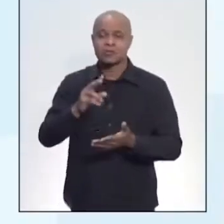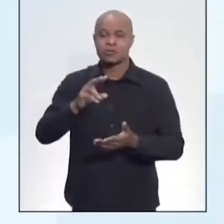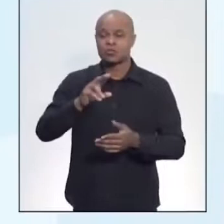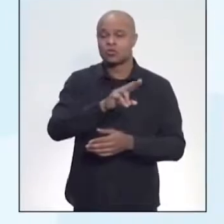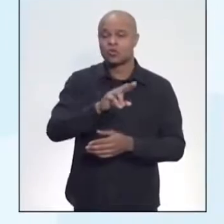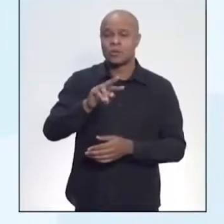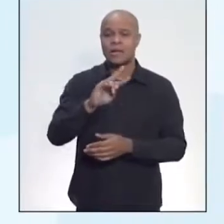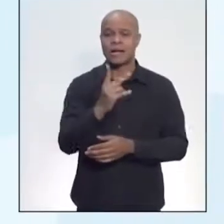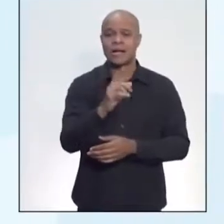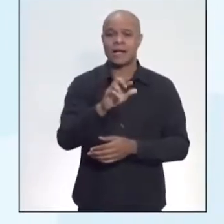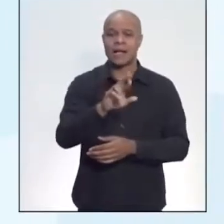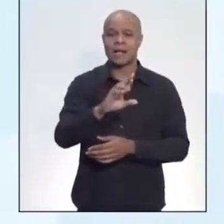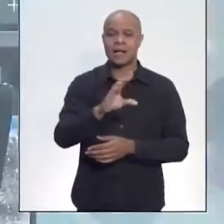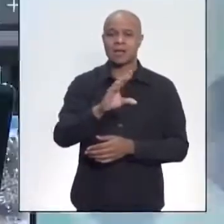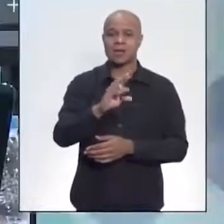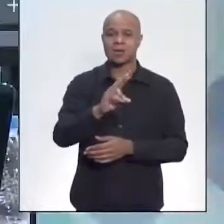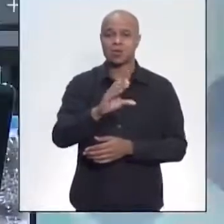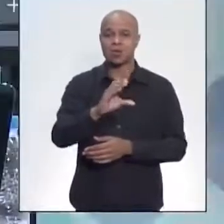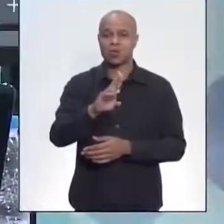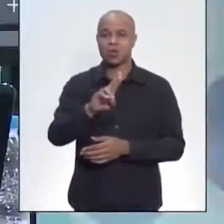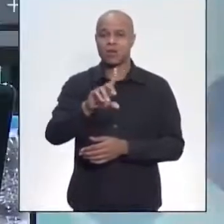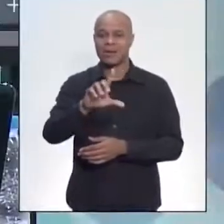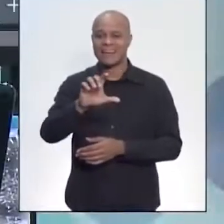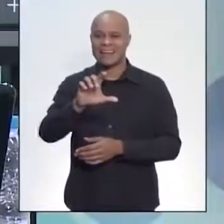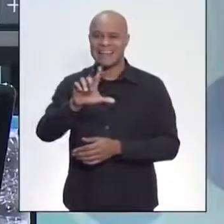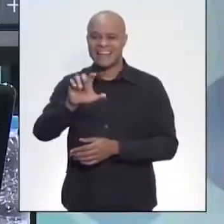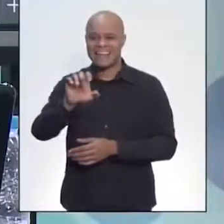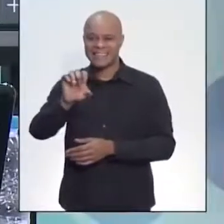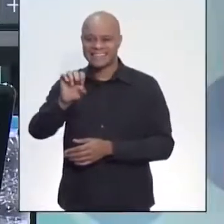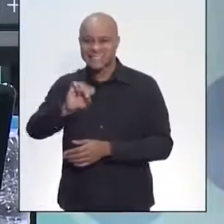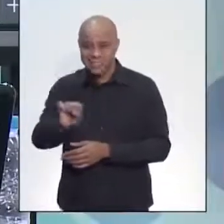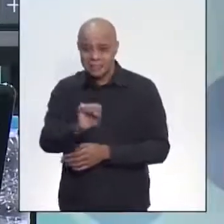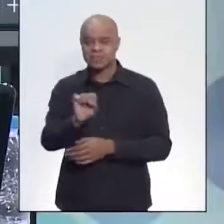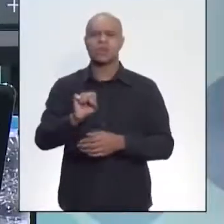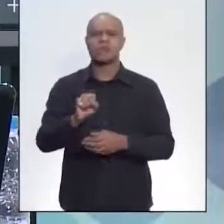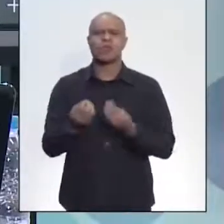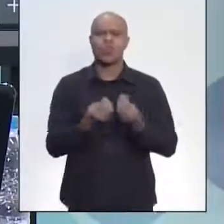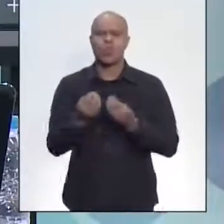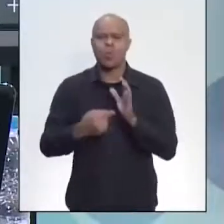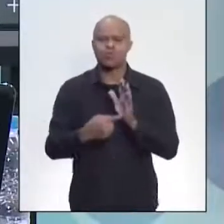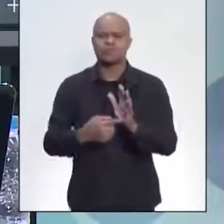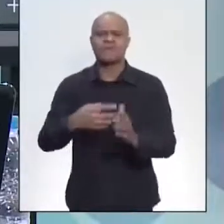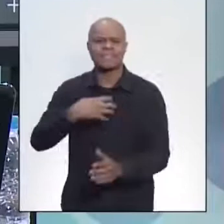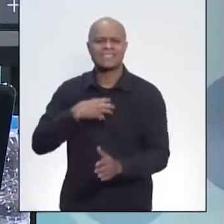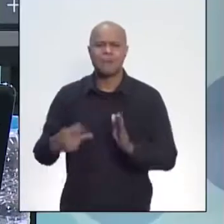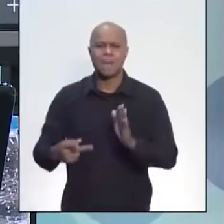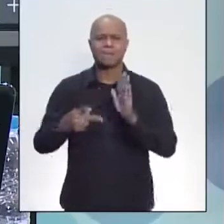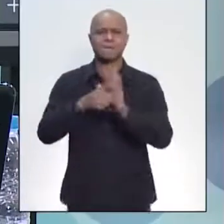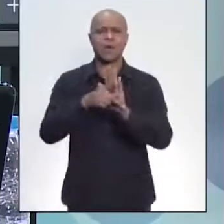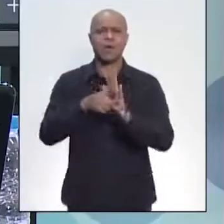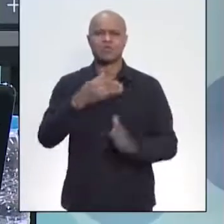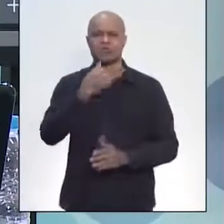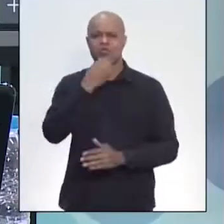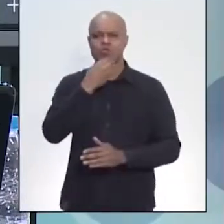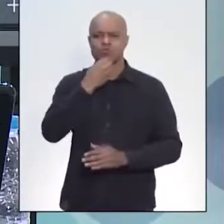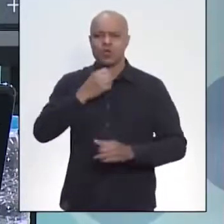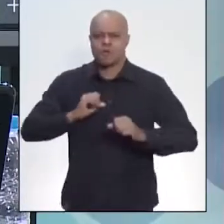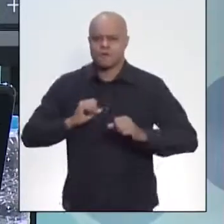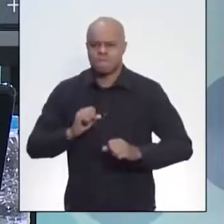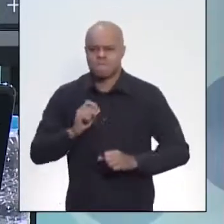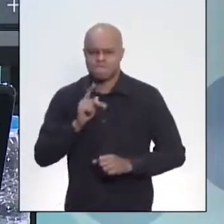Hércules era um exemplo de homem que a ser seguido né como que deve ser um homem é o próprio Hércules que é